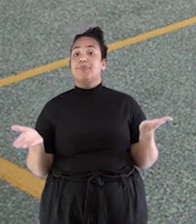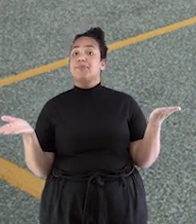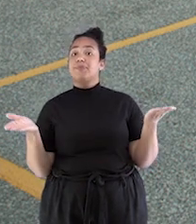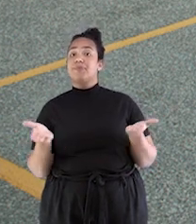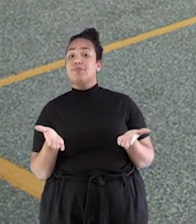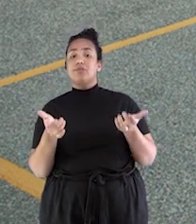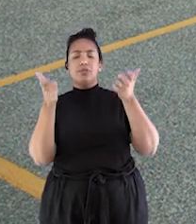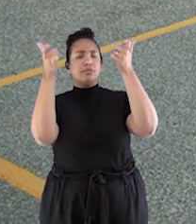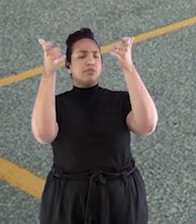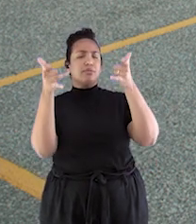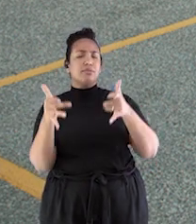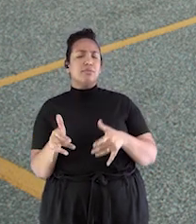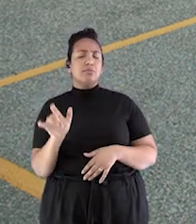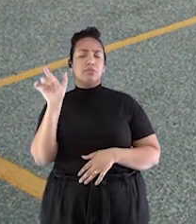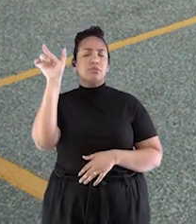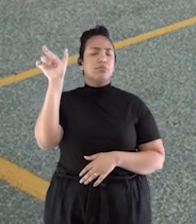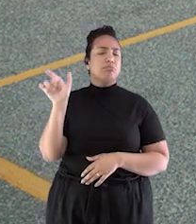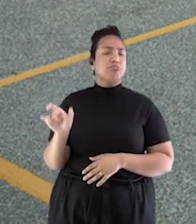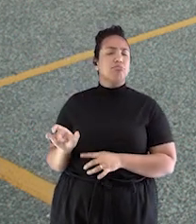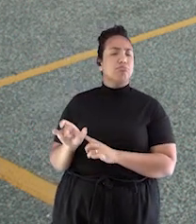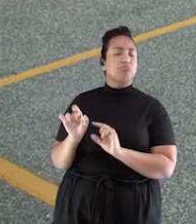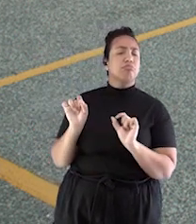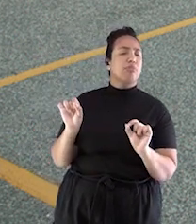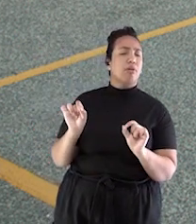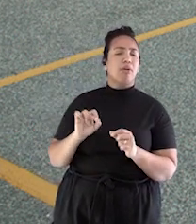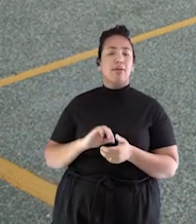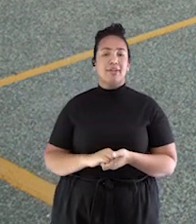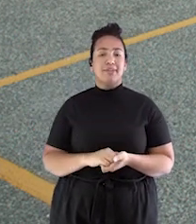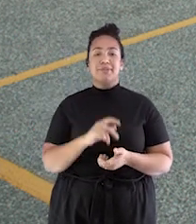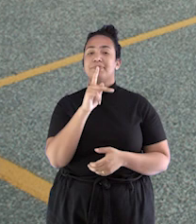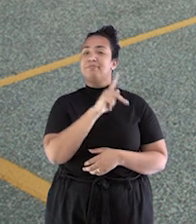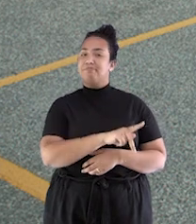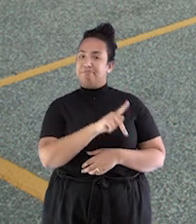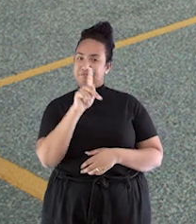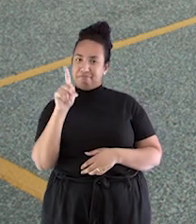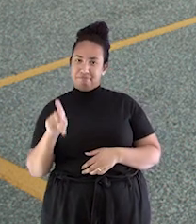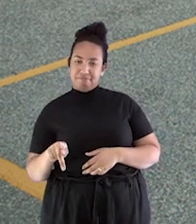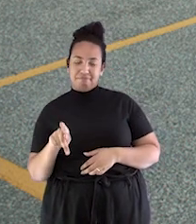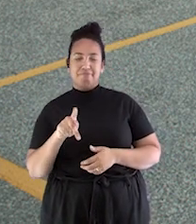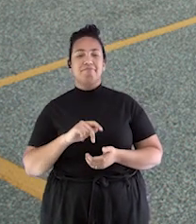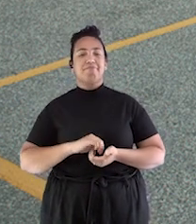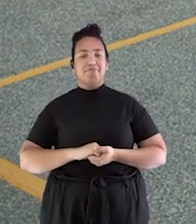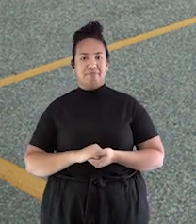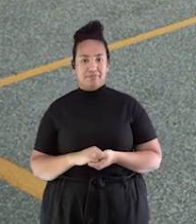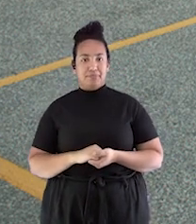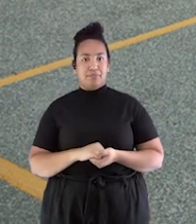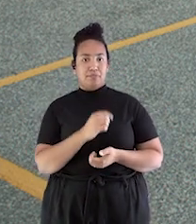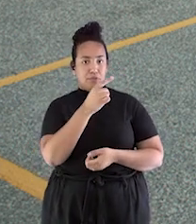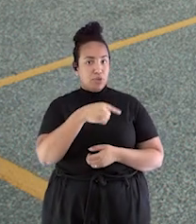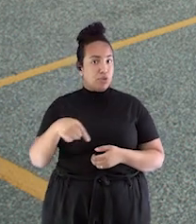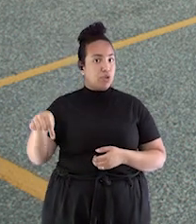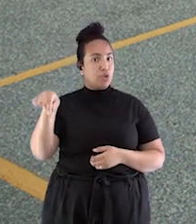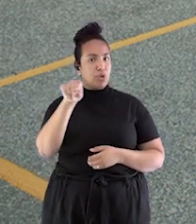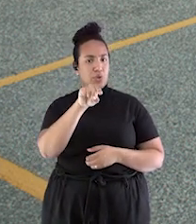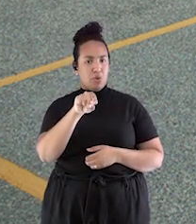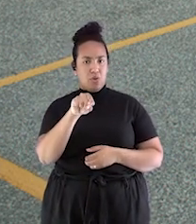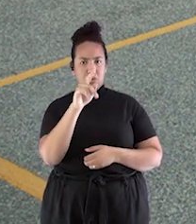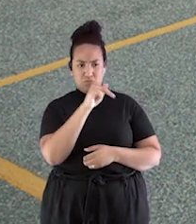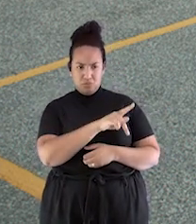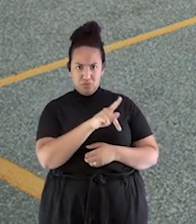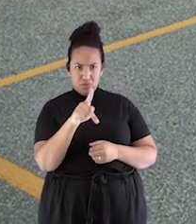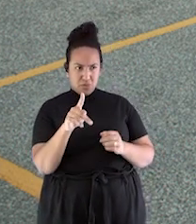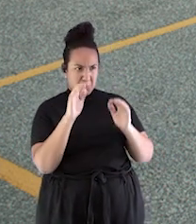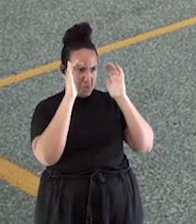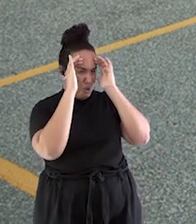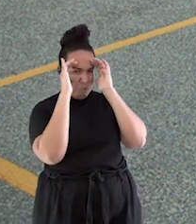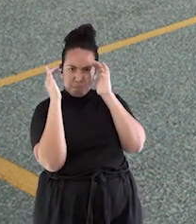então, falamos de quem mesmo? De quem? Isso, do professor. Devemos desrespeitar